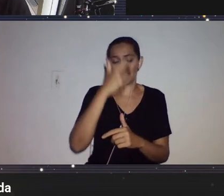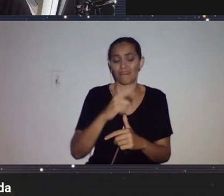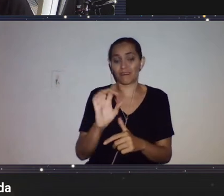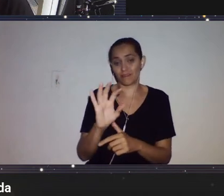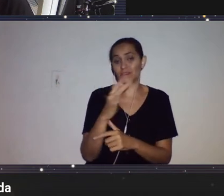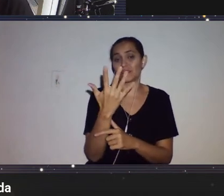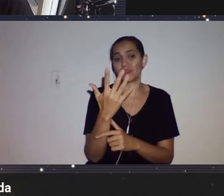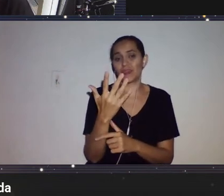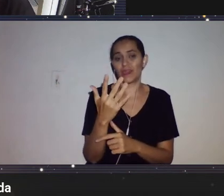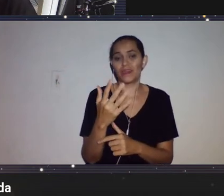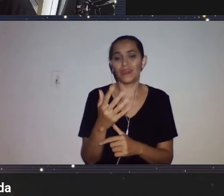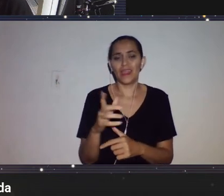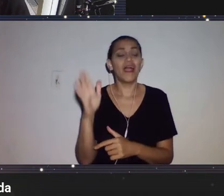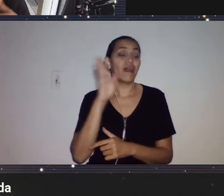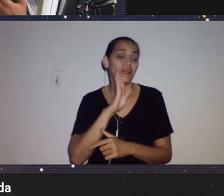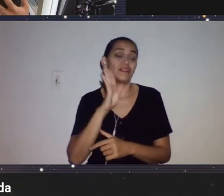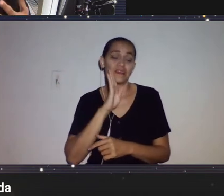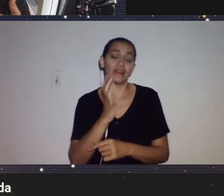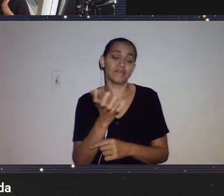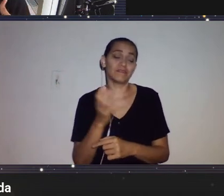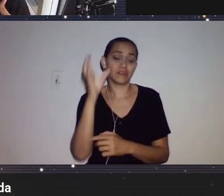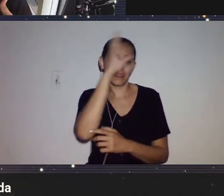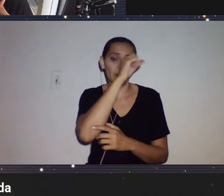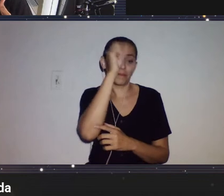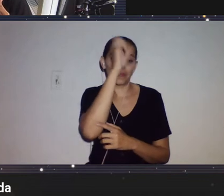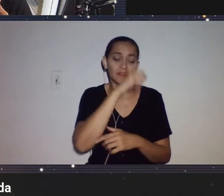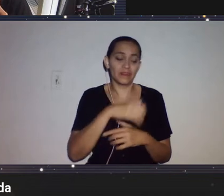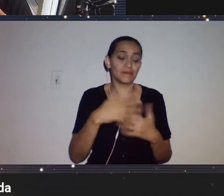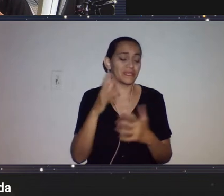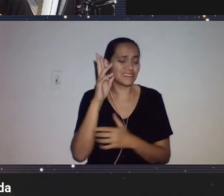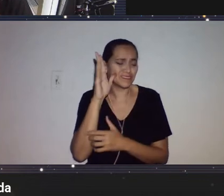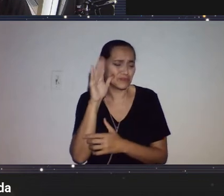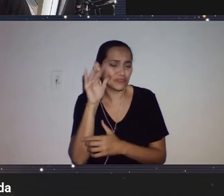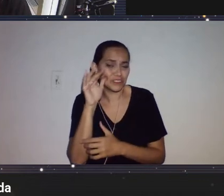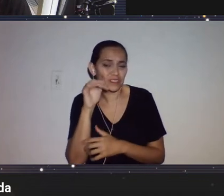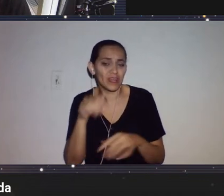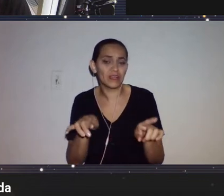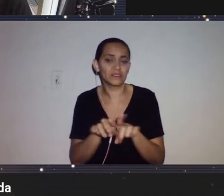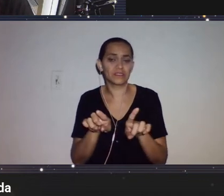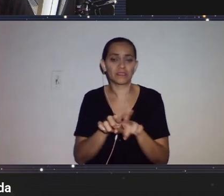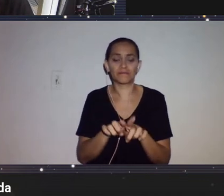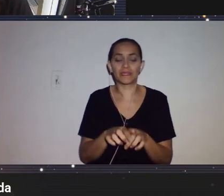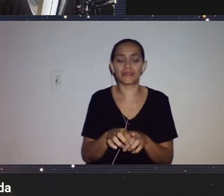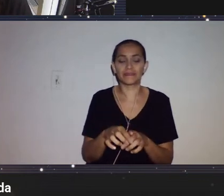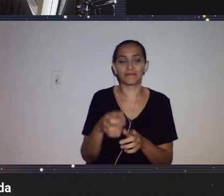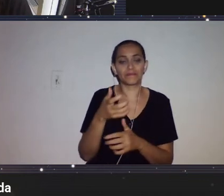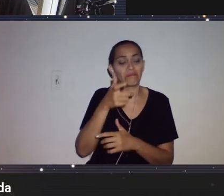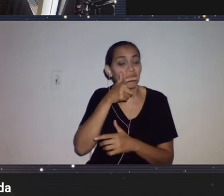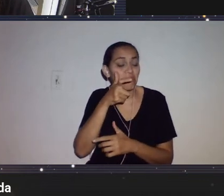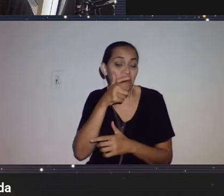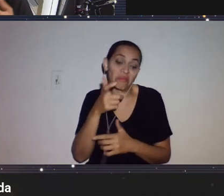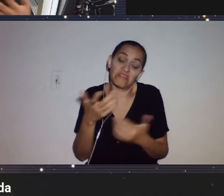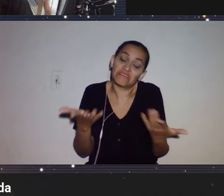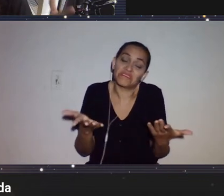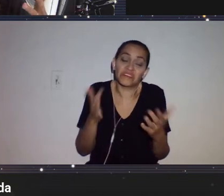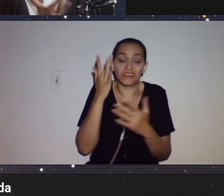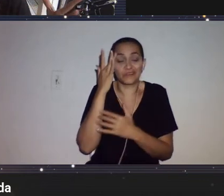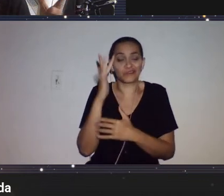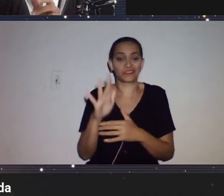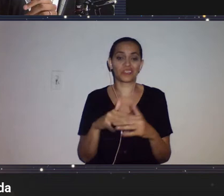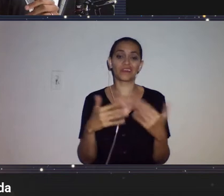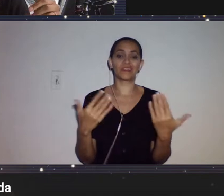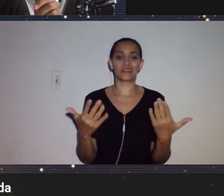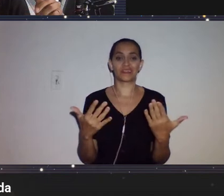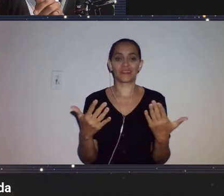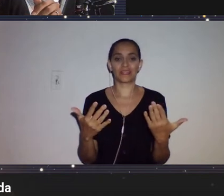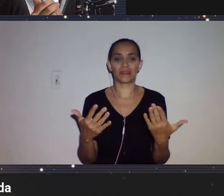aprender com aquilo, e era mais por curiosidade, eu acho, e mais por achar interessante. Então, o open